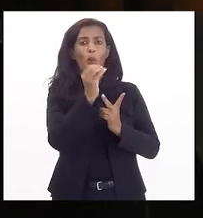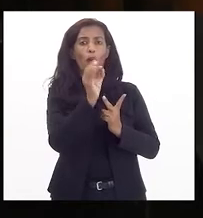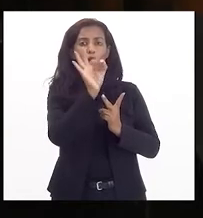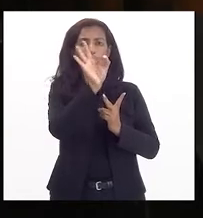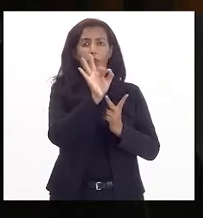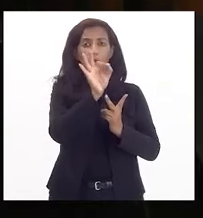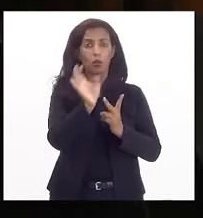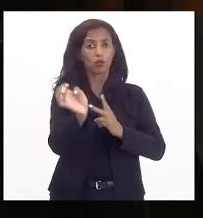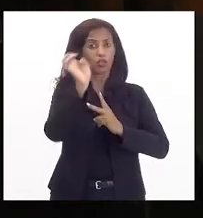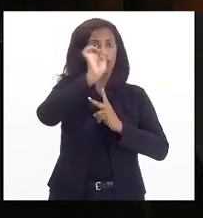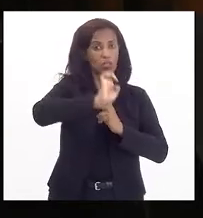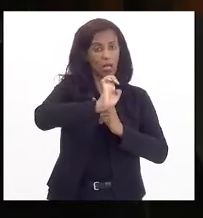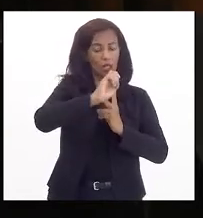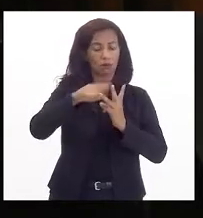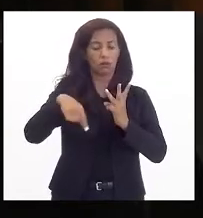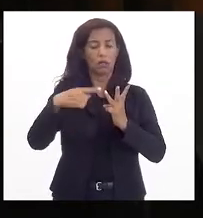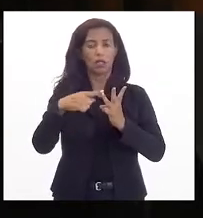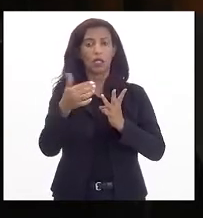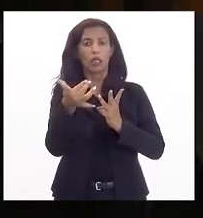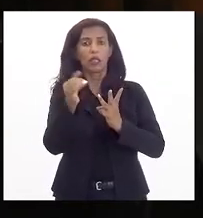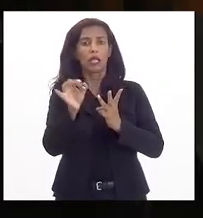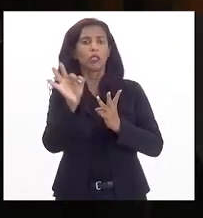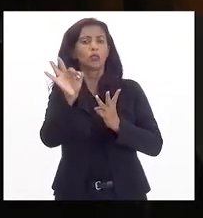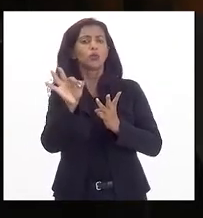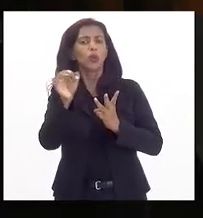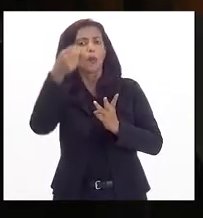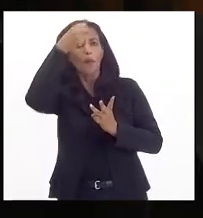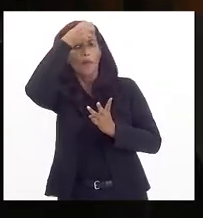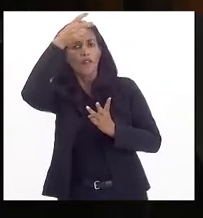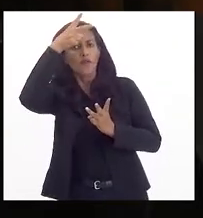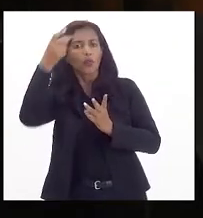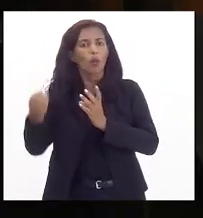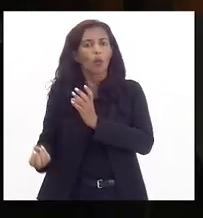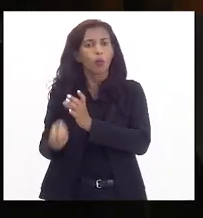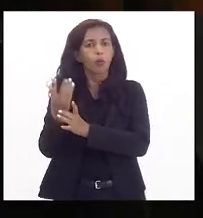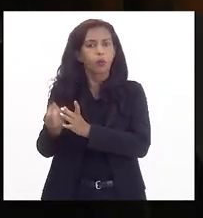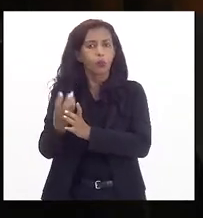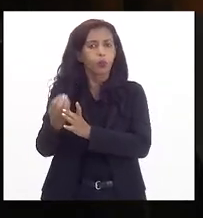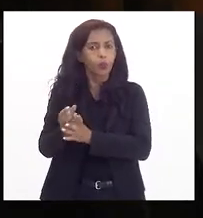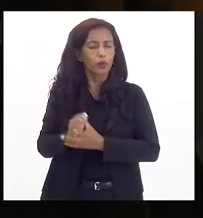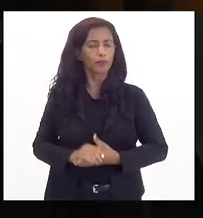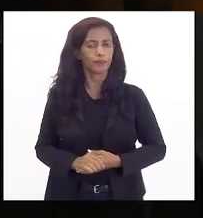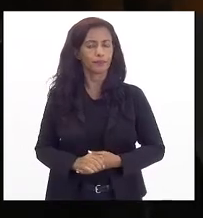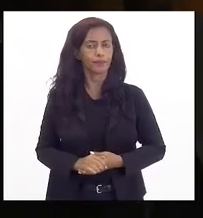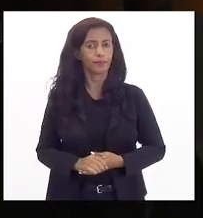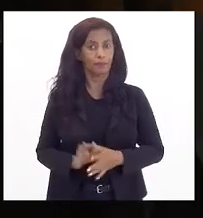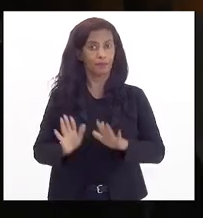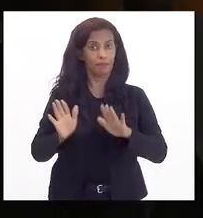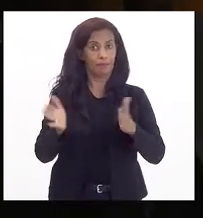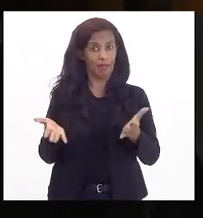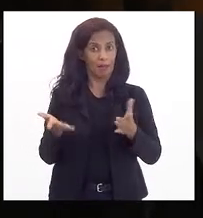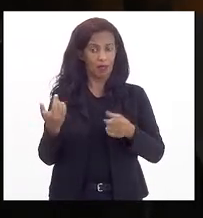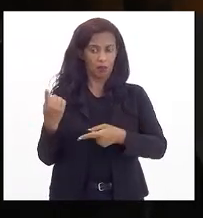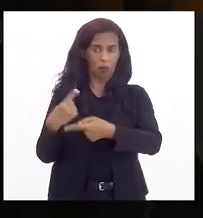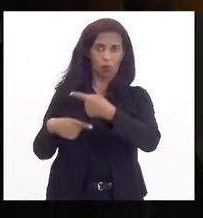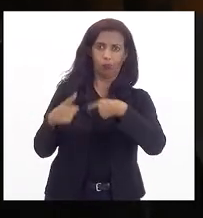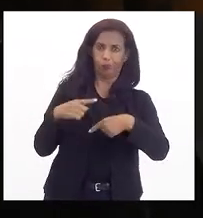40% do Estado e 10% para os municípios produtores. Mas, ao